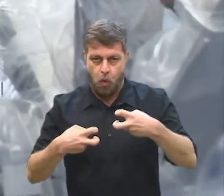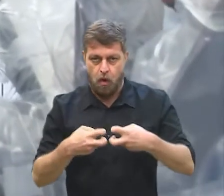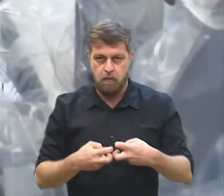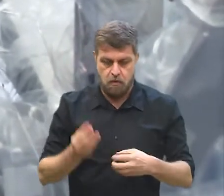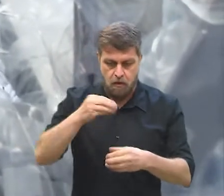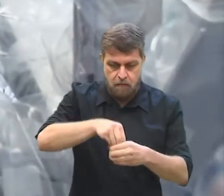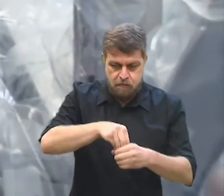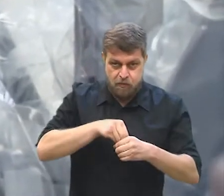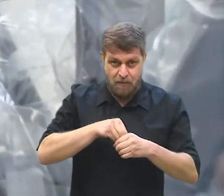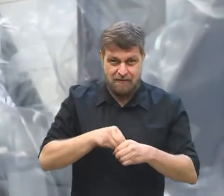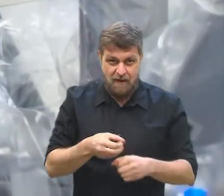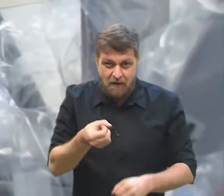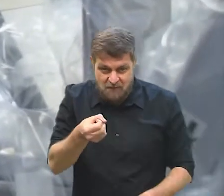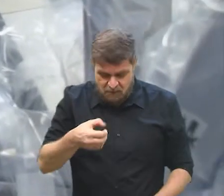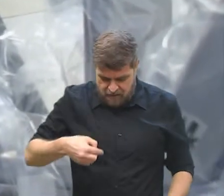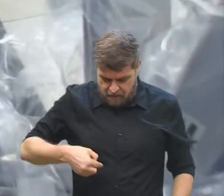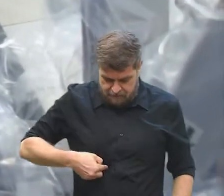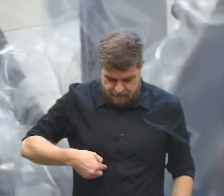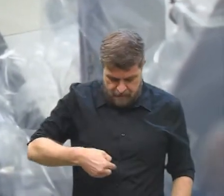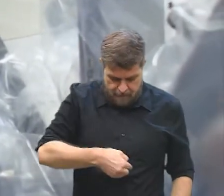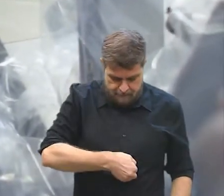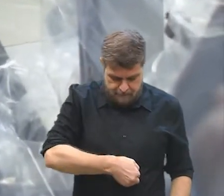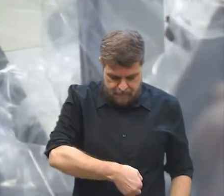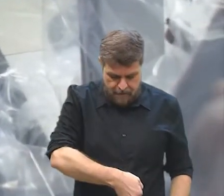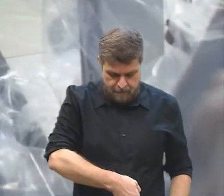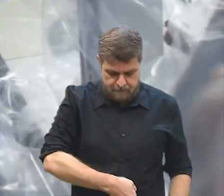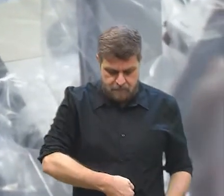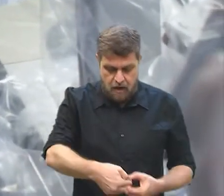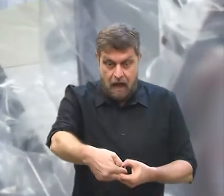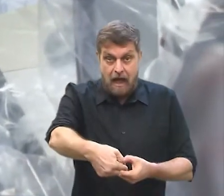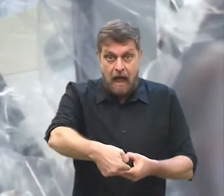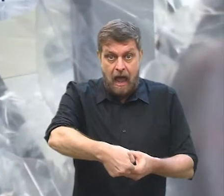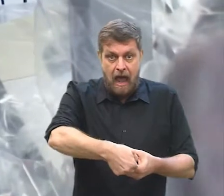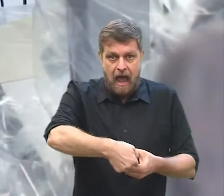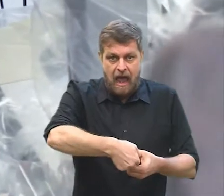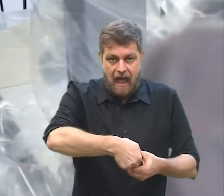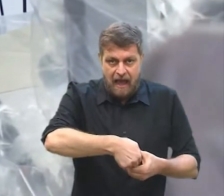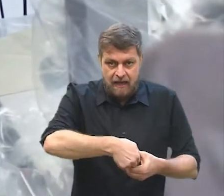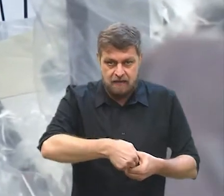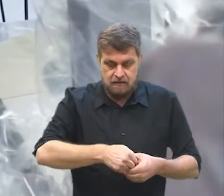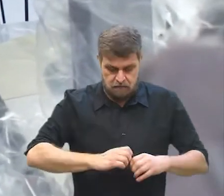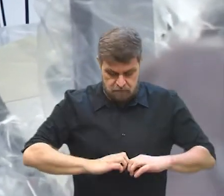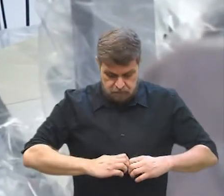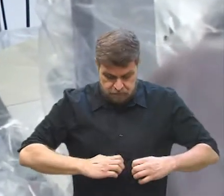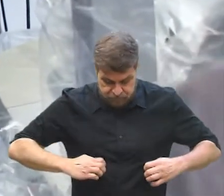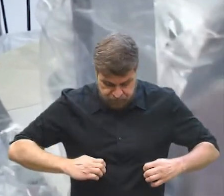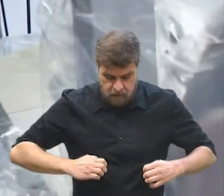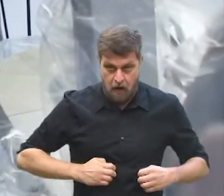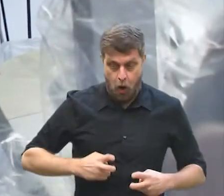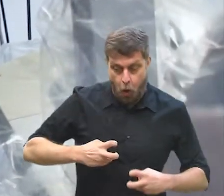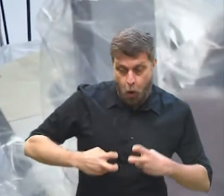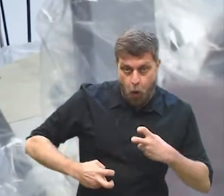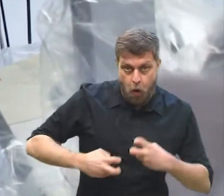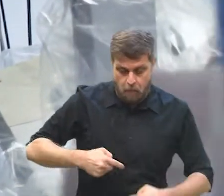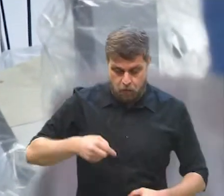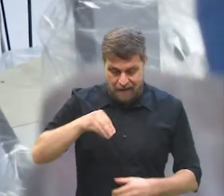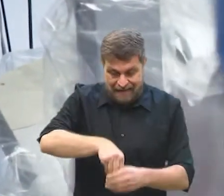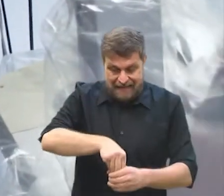só com aqueles furinhos que a gente falaria, que entram no paciente, o robô lá dentro, ele consegue